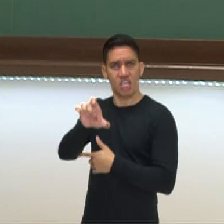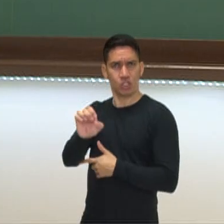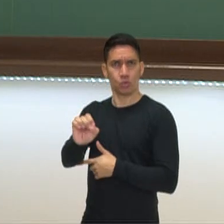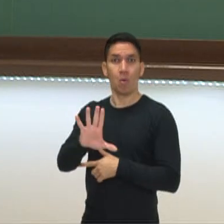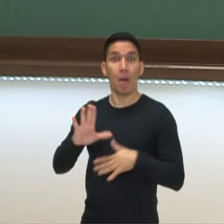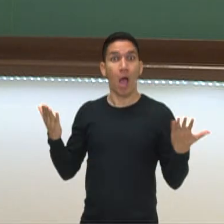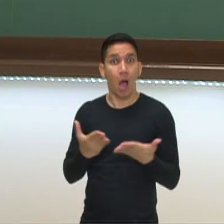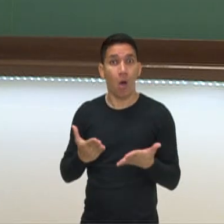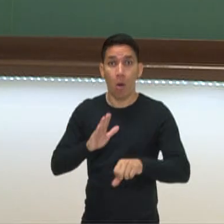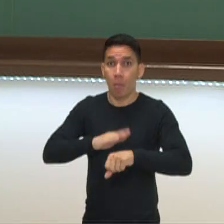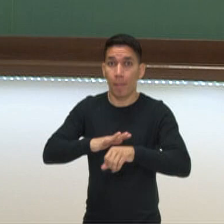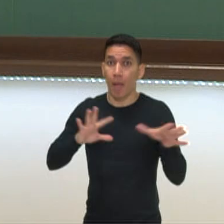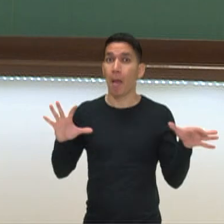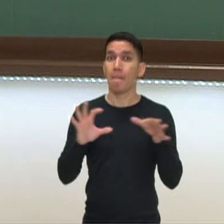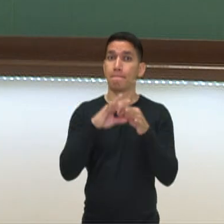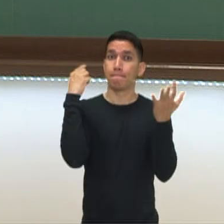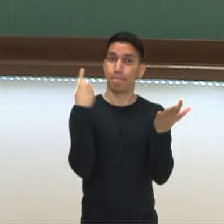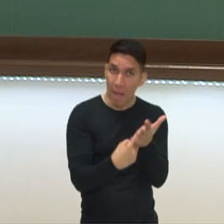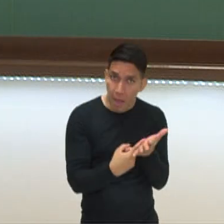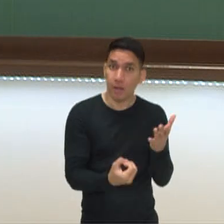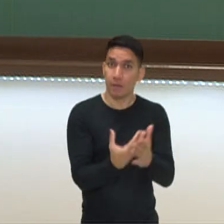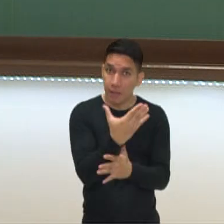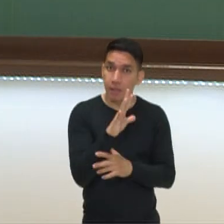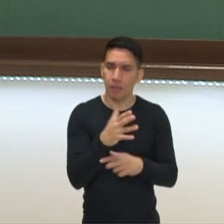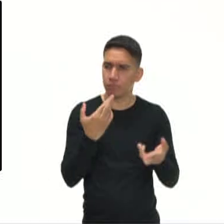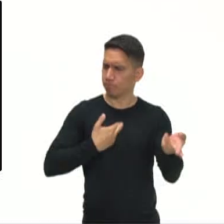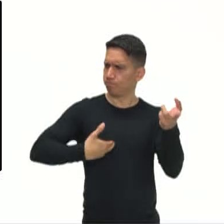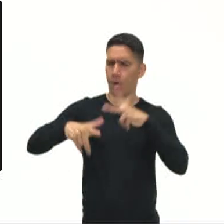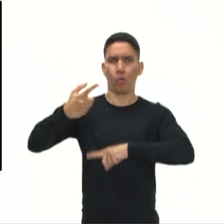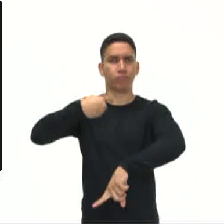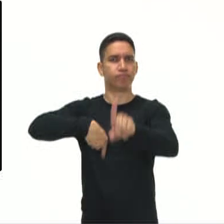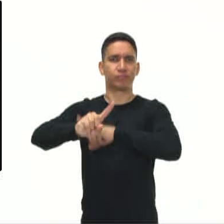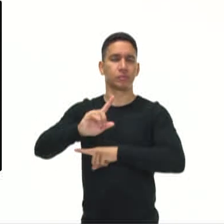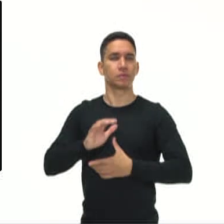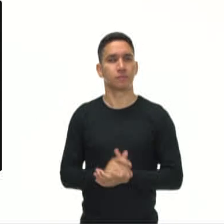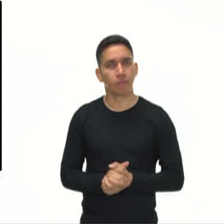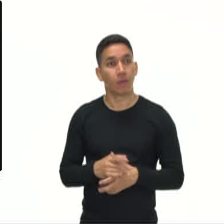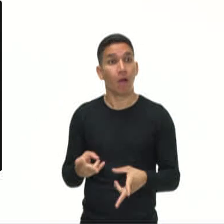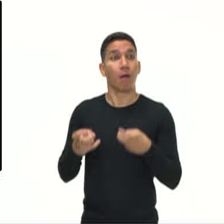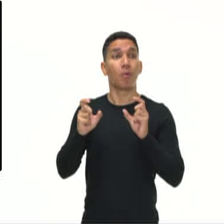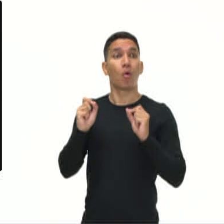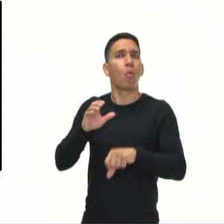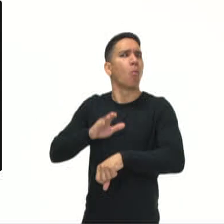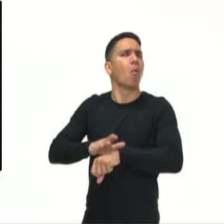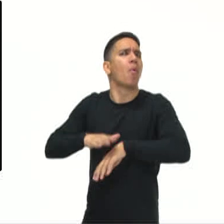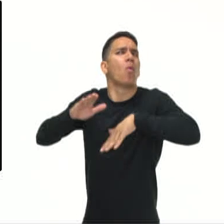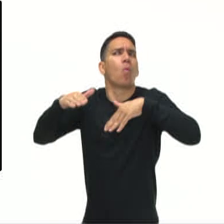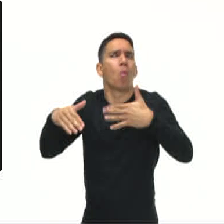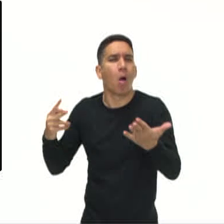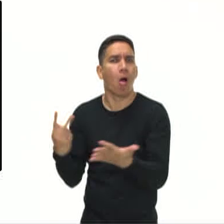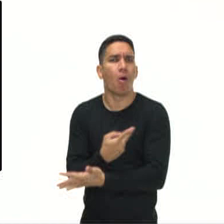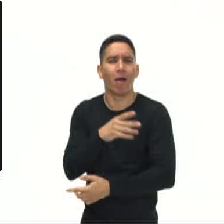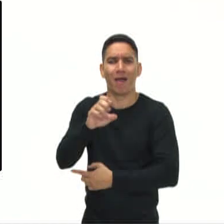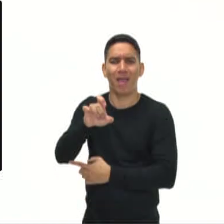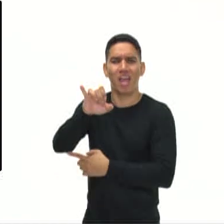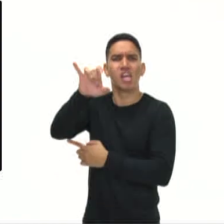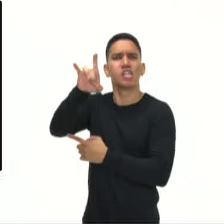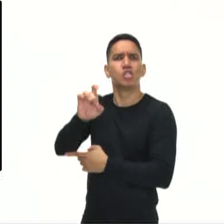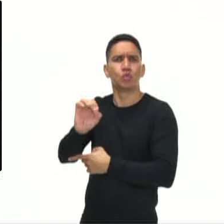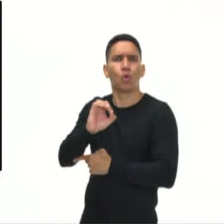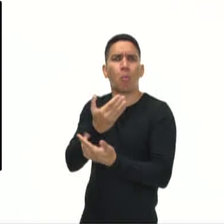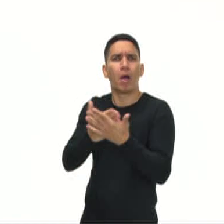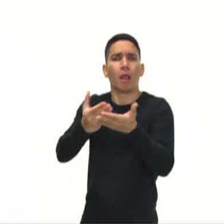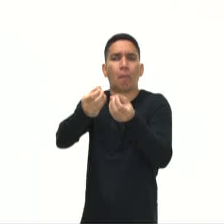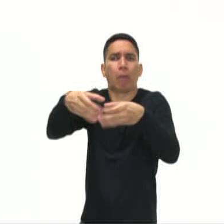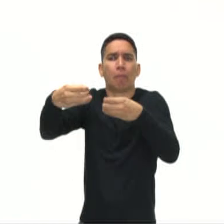aliança formada, que você vai ter a grande mudança. É possível perceber, então, em que momento o Eixo começa a perder a